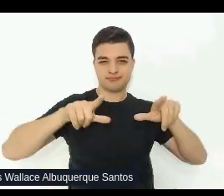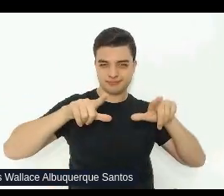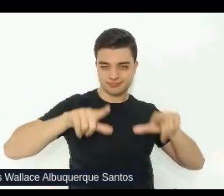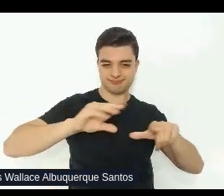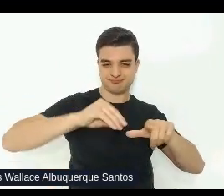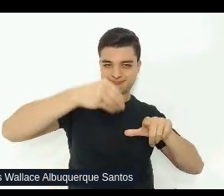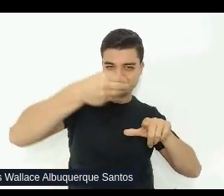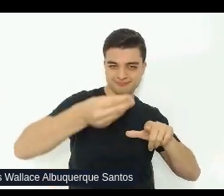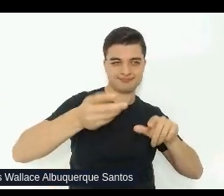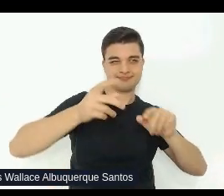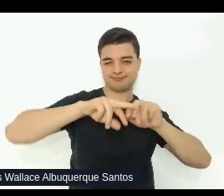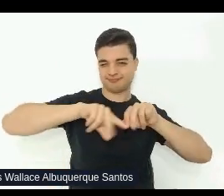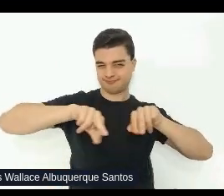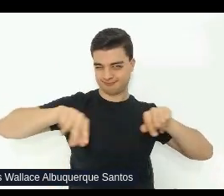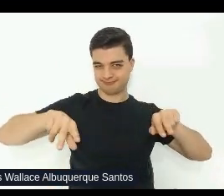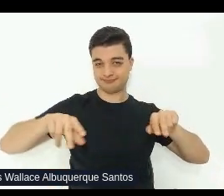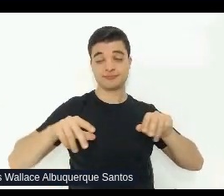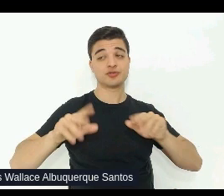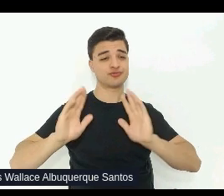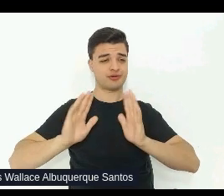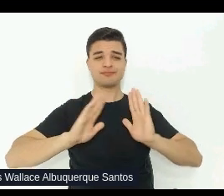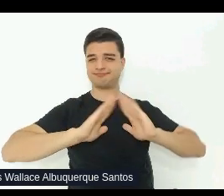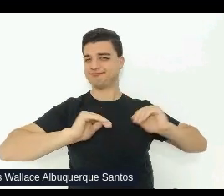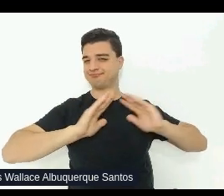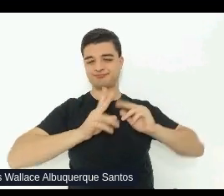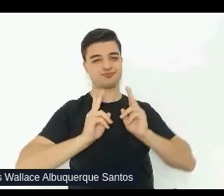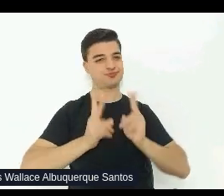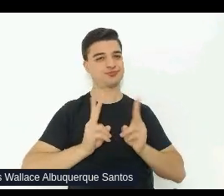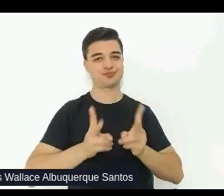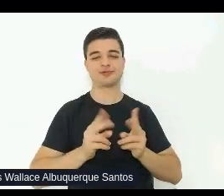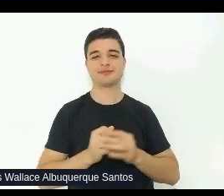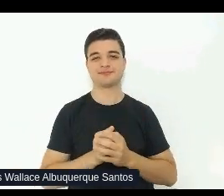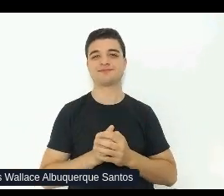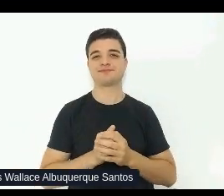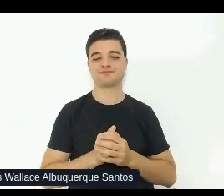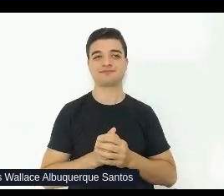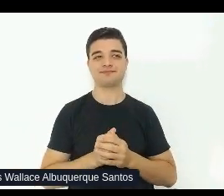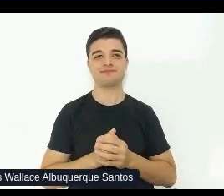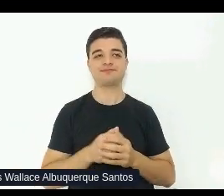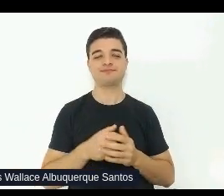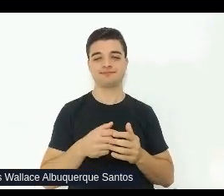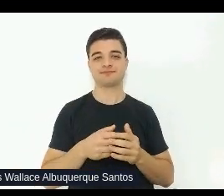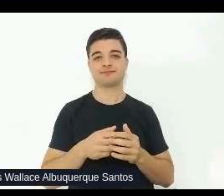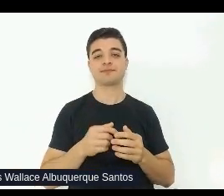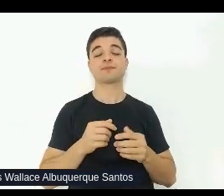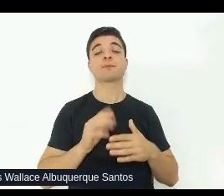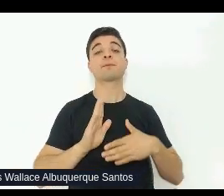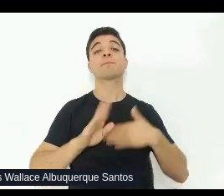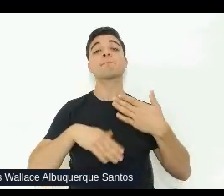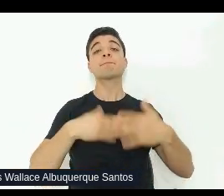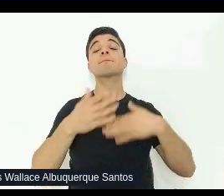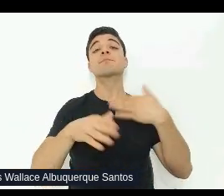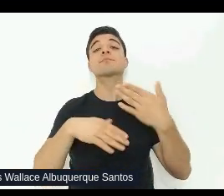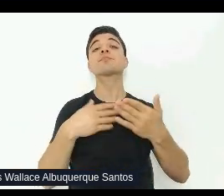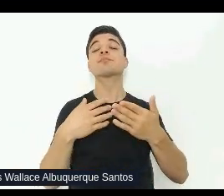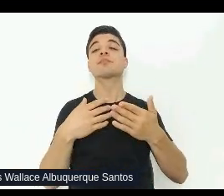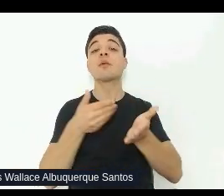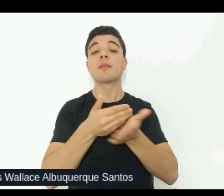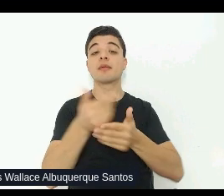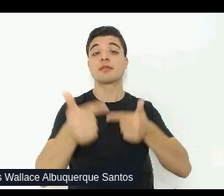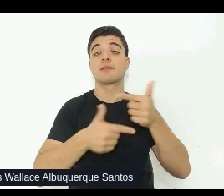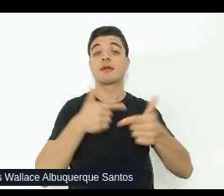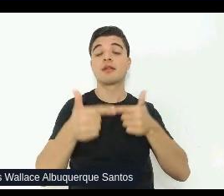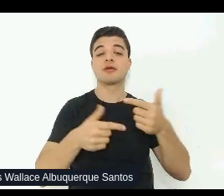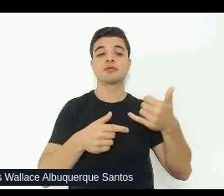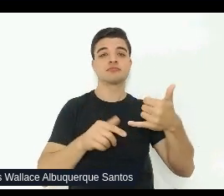acaba pedindo. E aí a parte também, depois eu voltei para a parte de interface mobile, trabalhei com